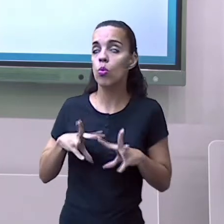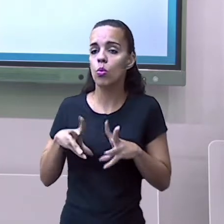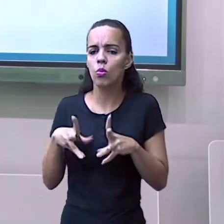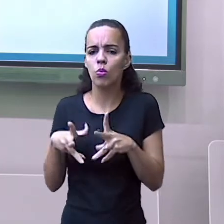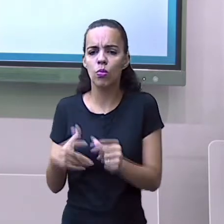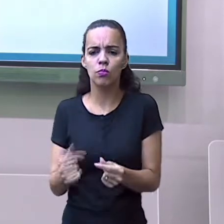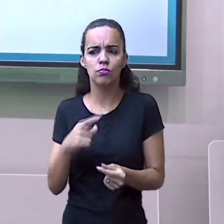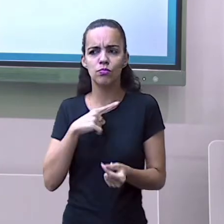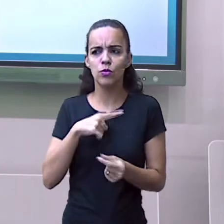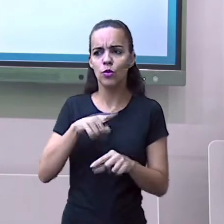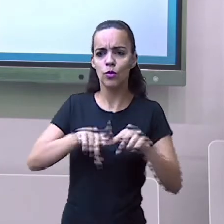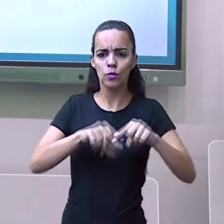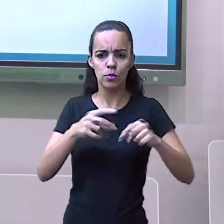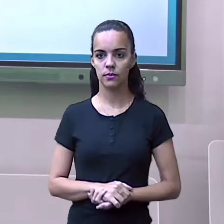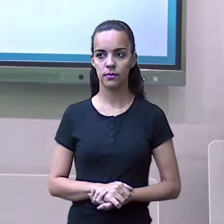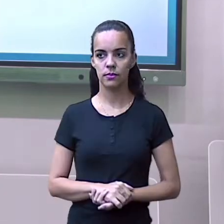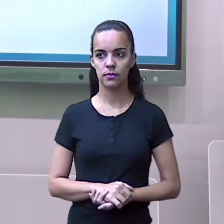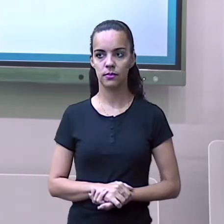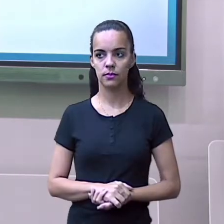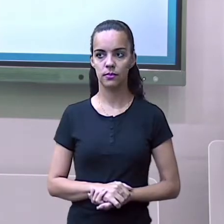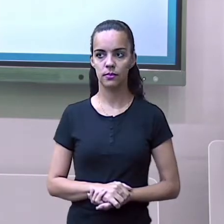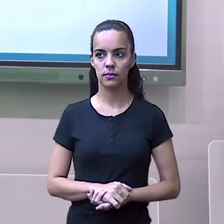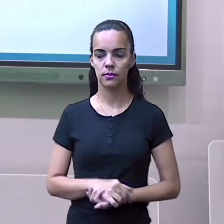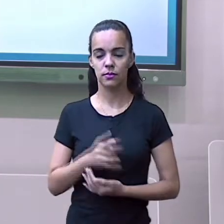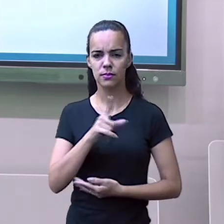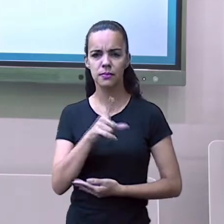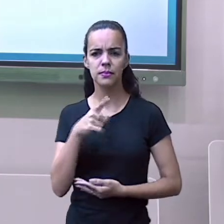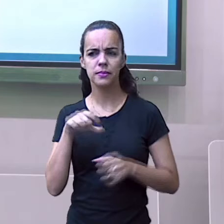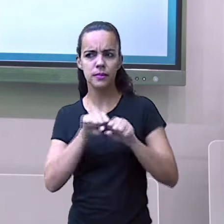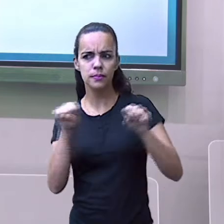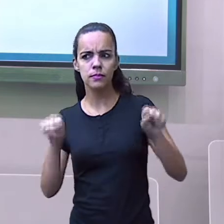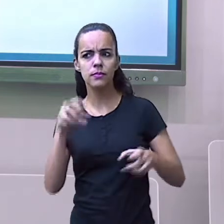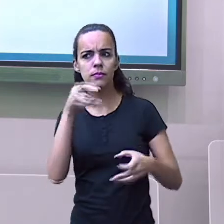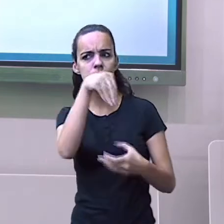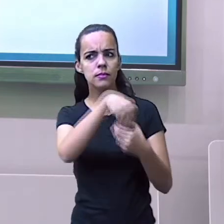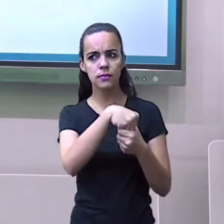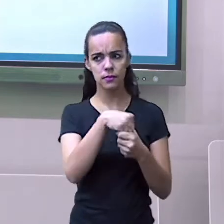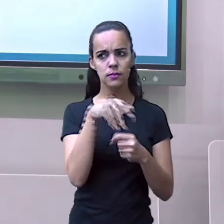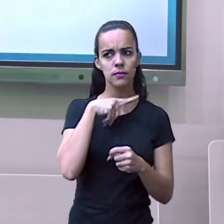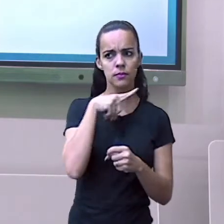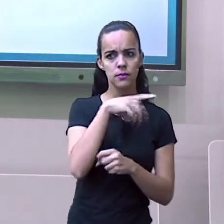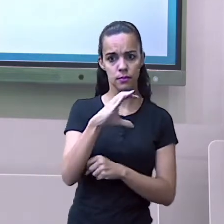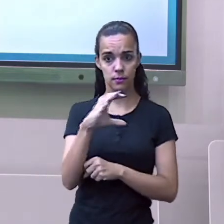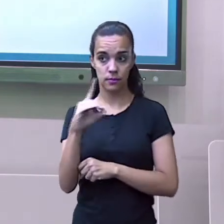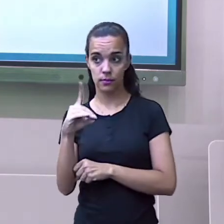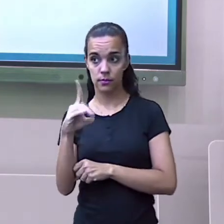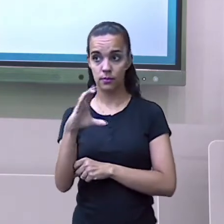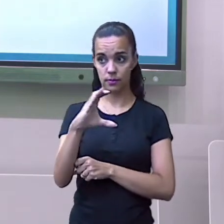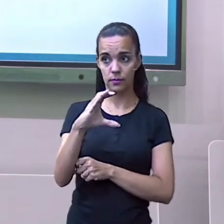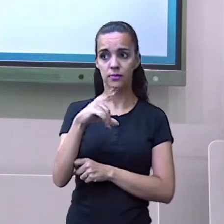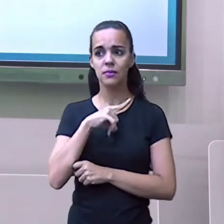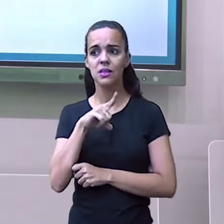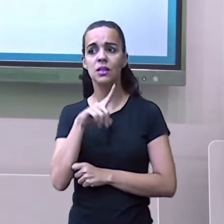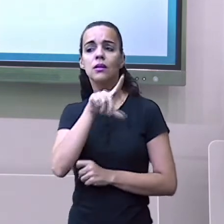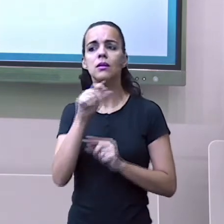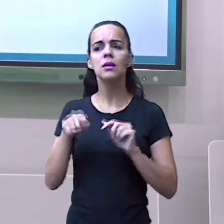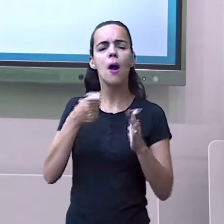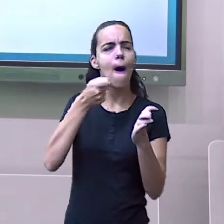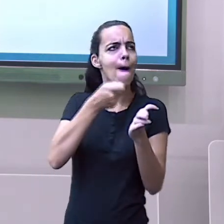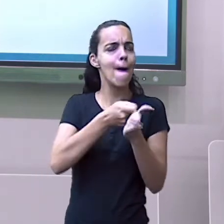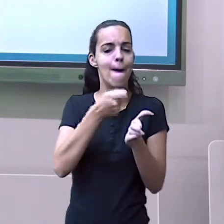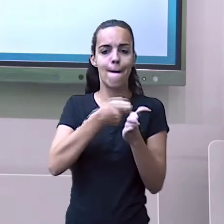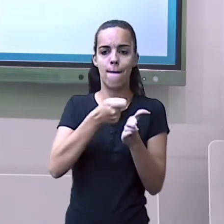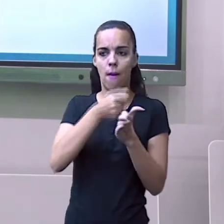os riscos que apresentam. Na sistemática implantada pelo CDC, o fornecedor está